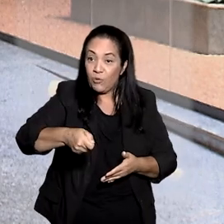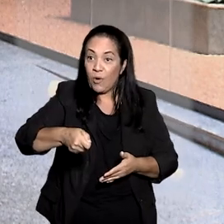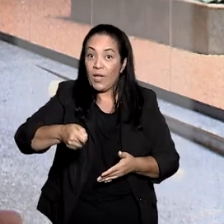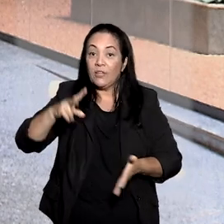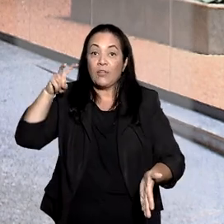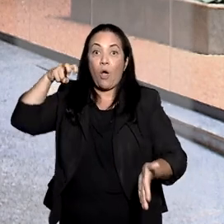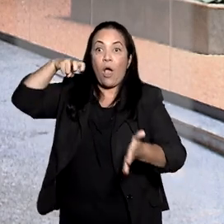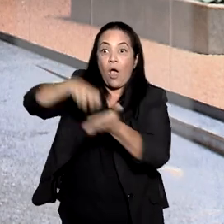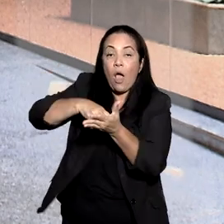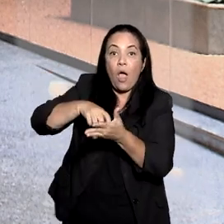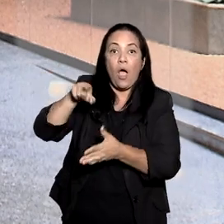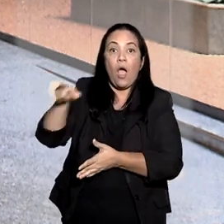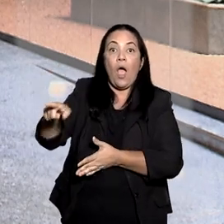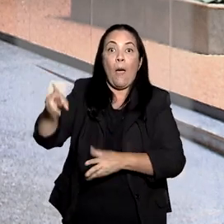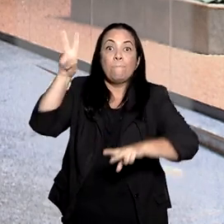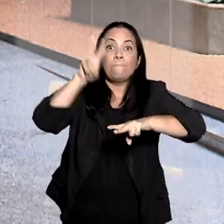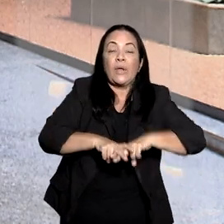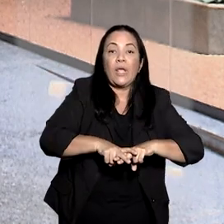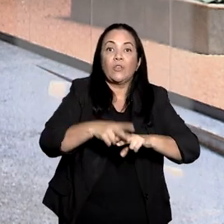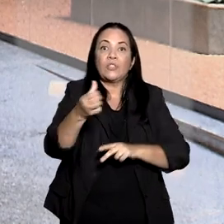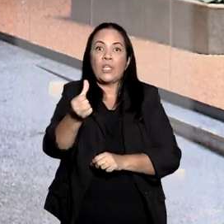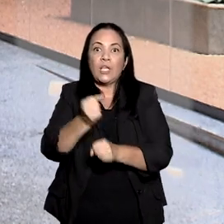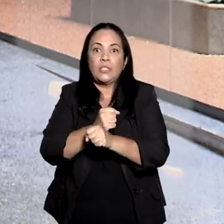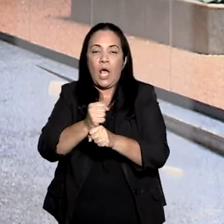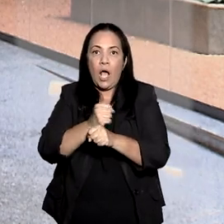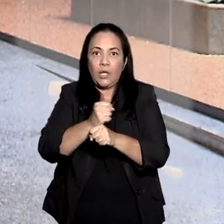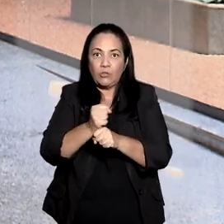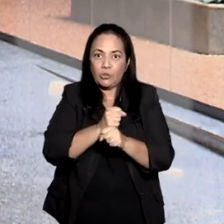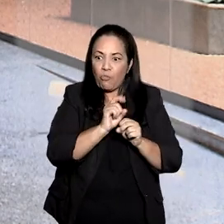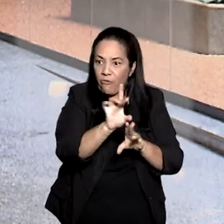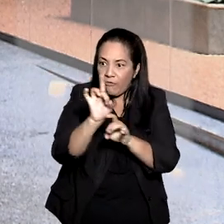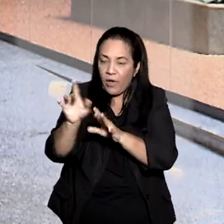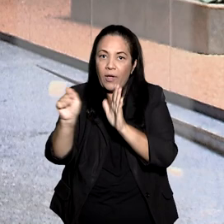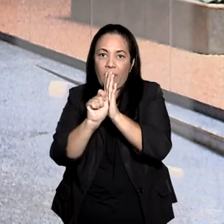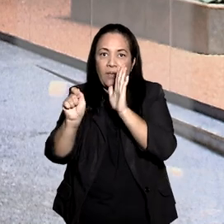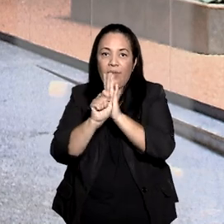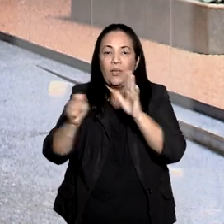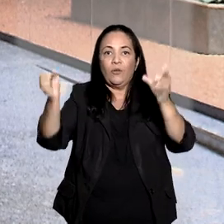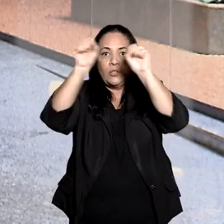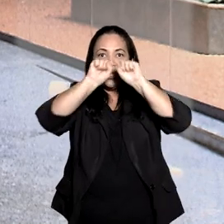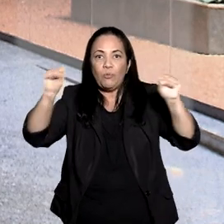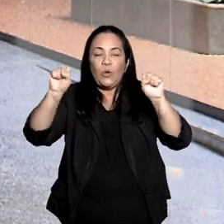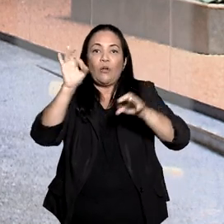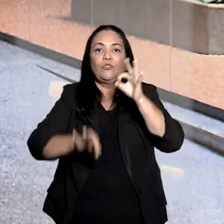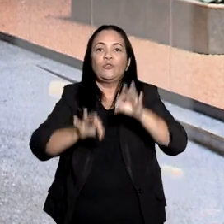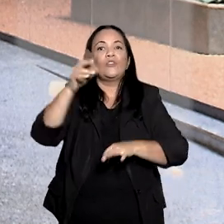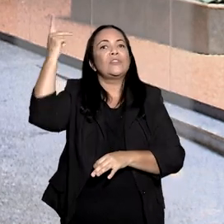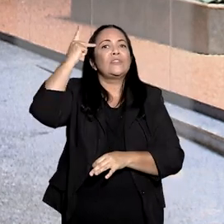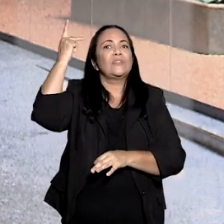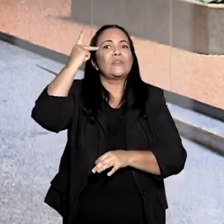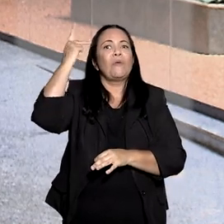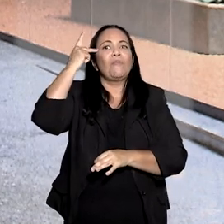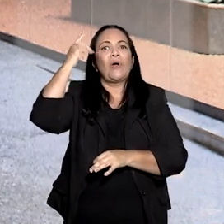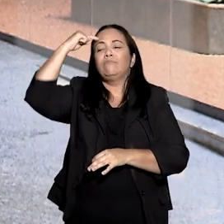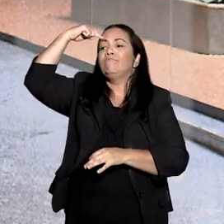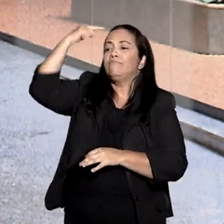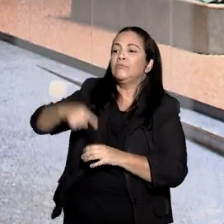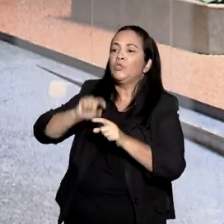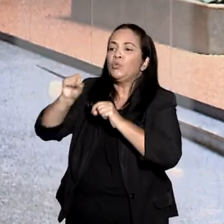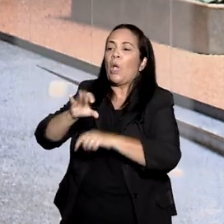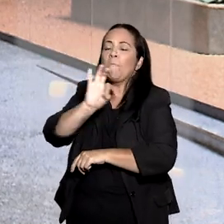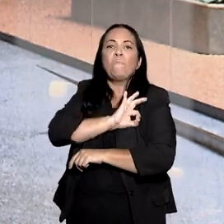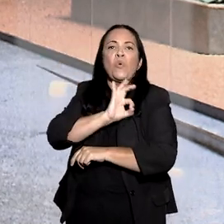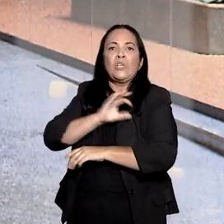primeiro grau condenou o morador da casa há seis anos de prisão por tráfico de drogas o Tribunal de Justiça de São Paulo entendeu